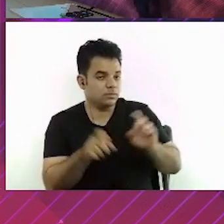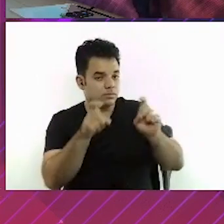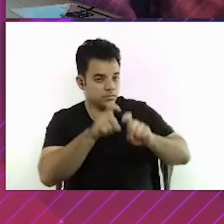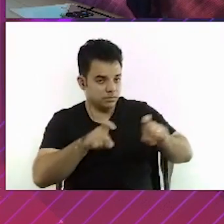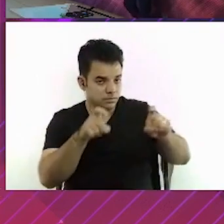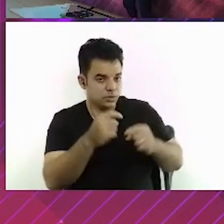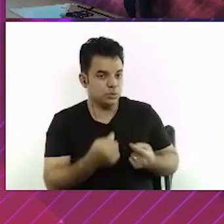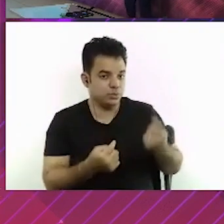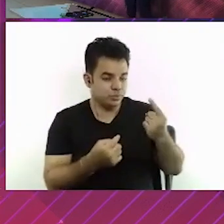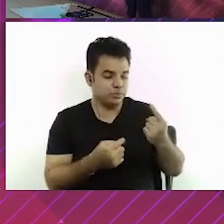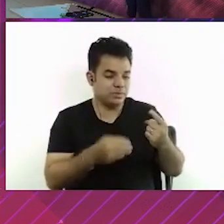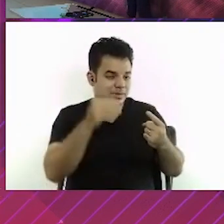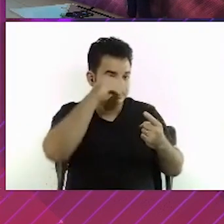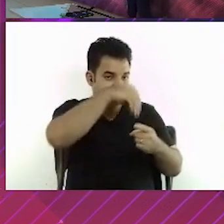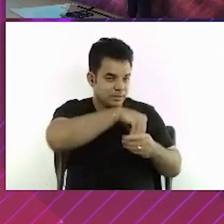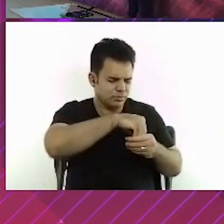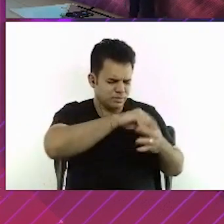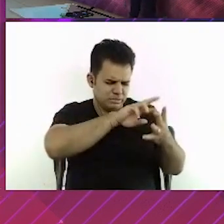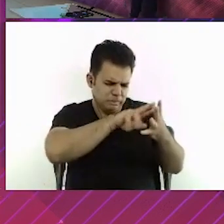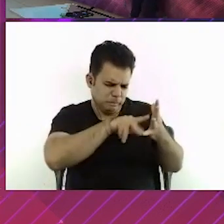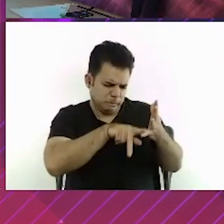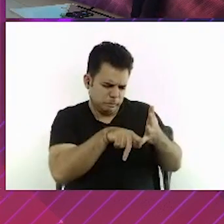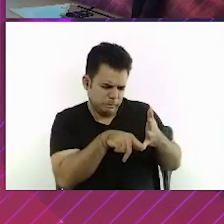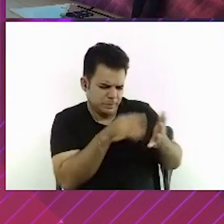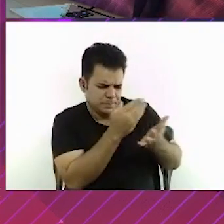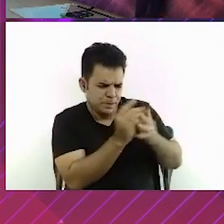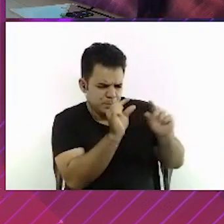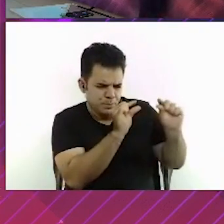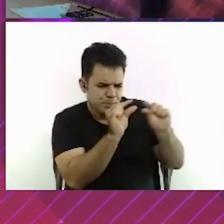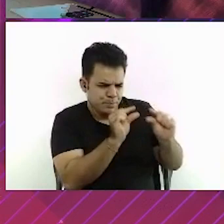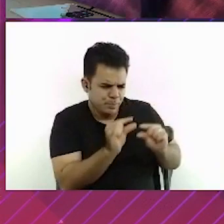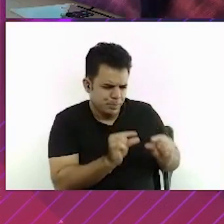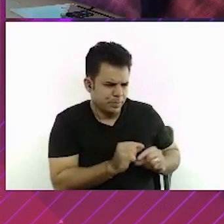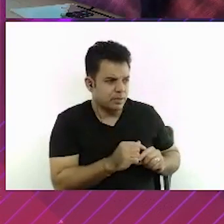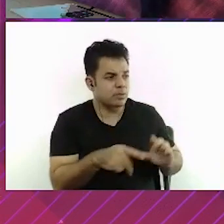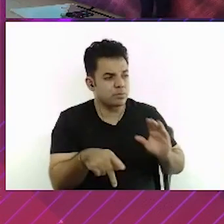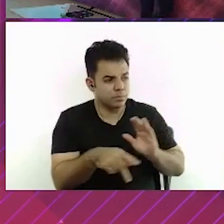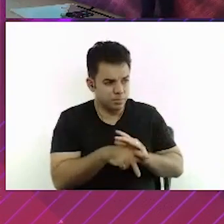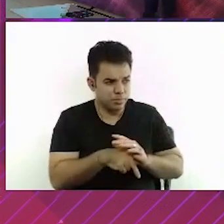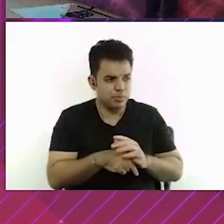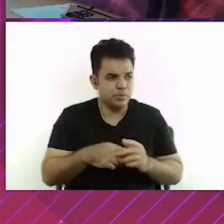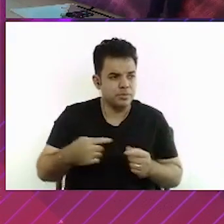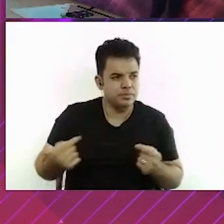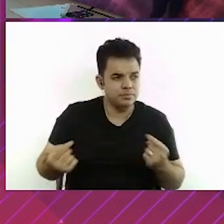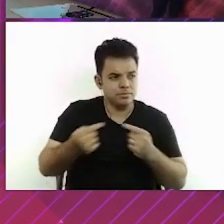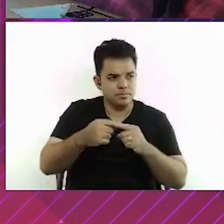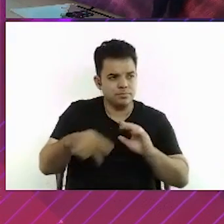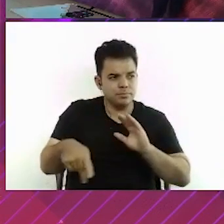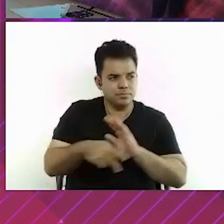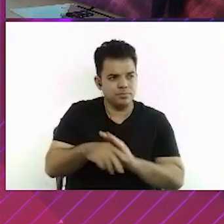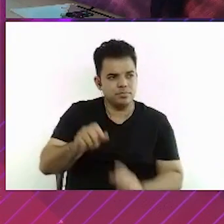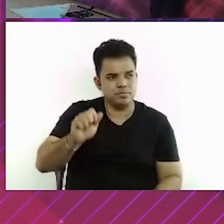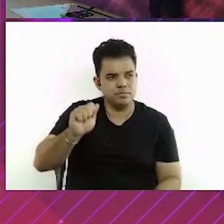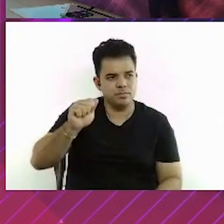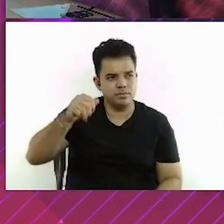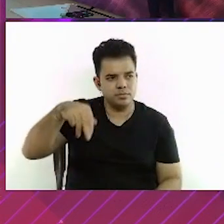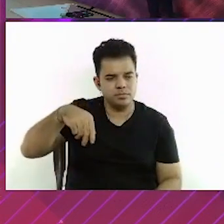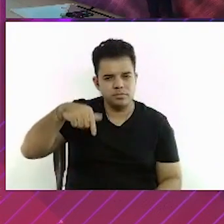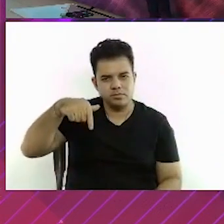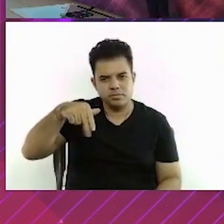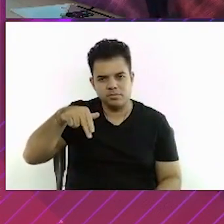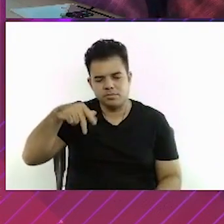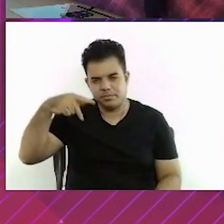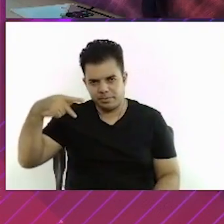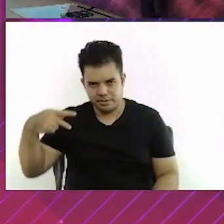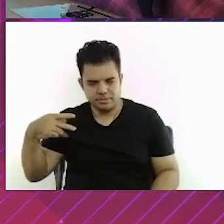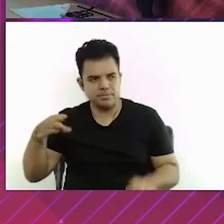distribuídas. Então, a comunicação assíncrona via RabbitMQ e a MQP, ela abre muitas oportunidades.